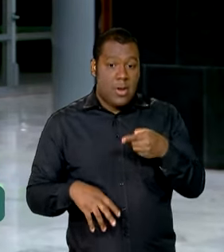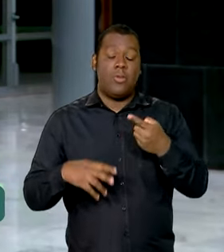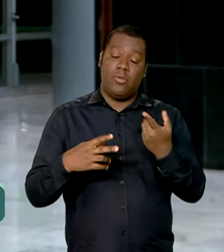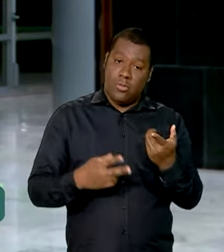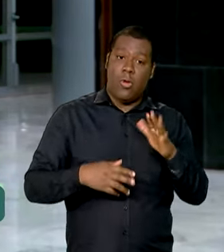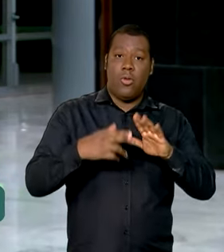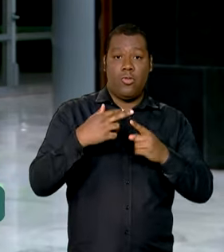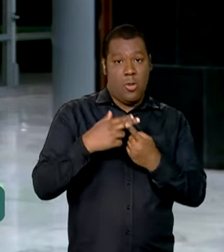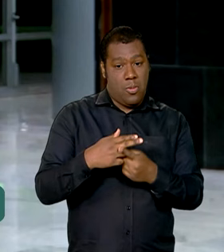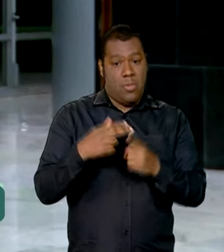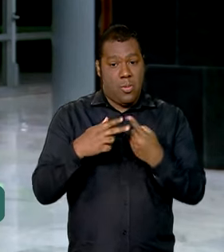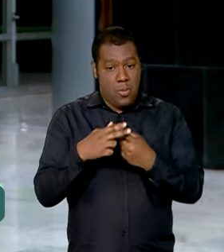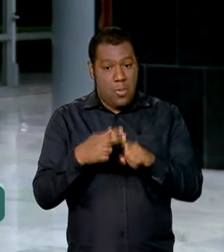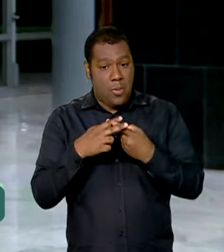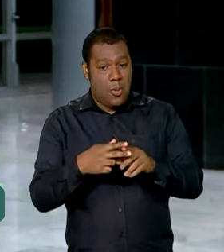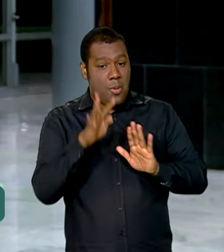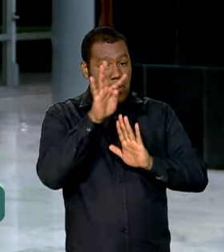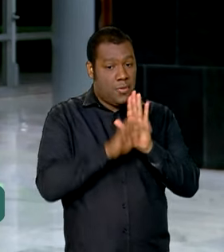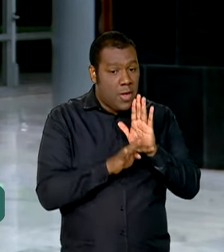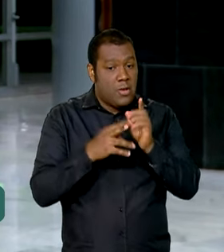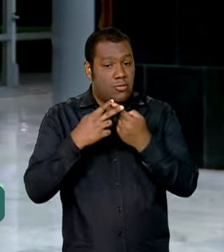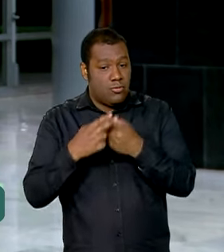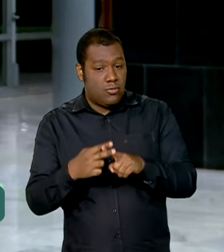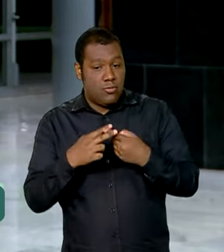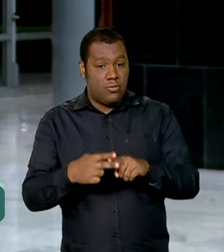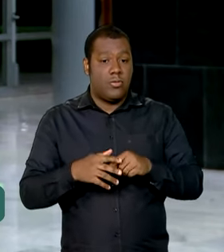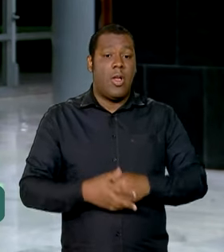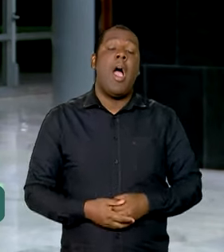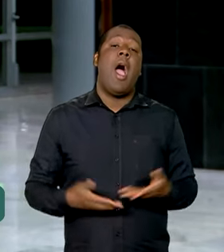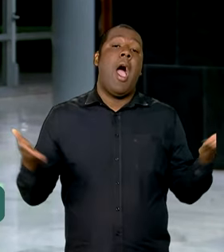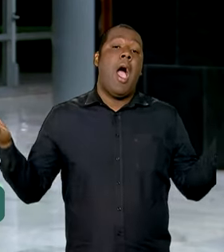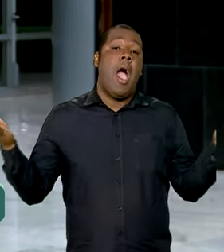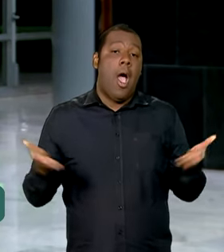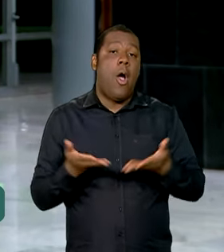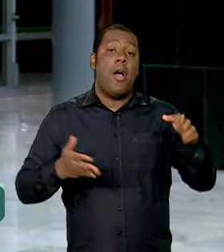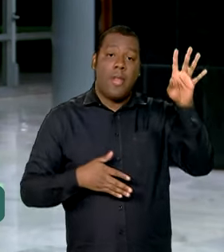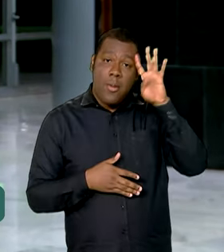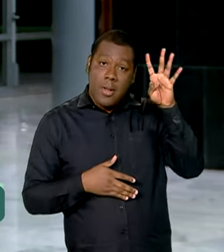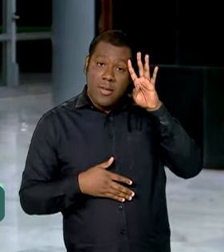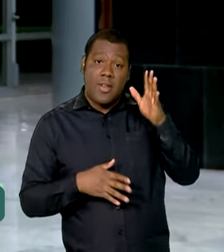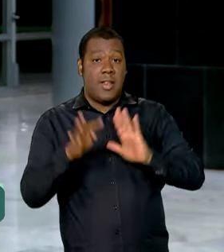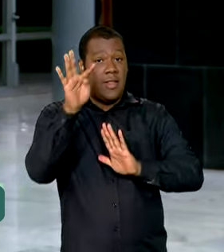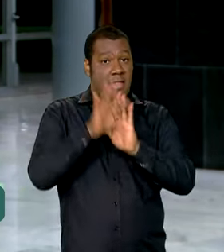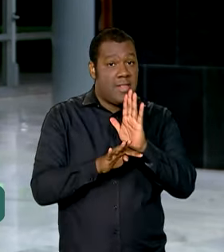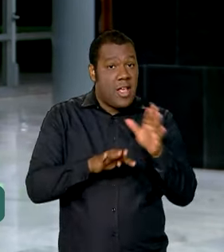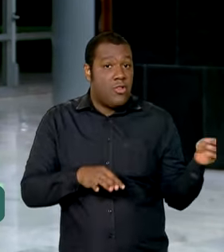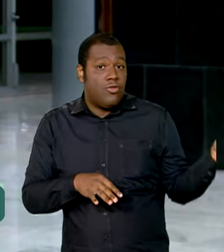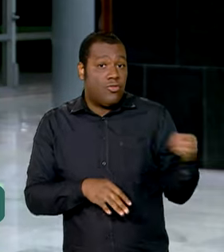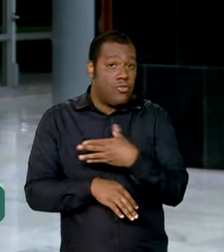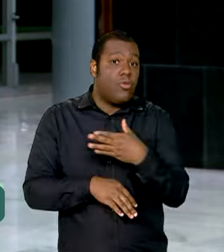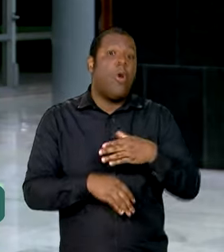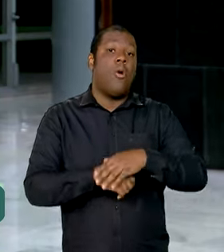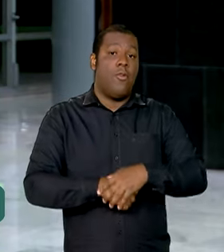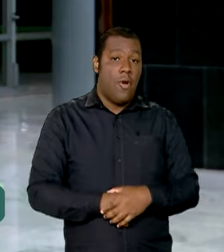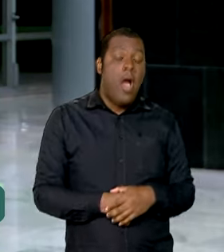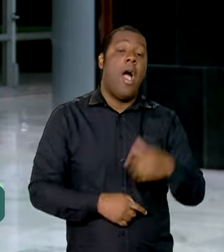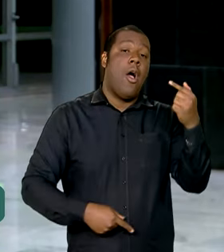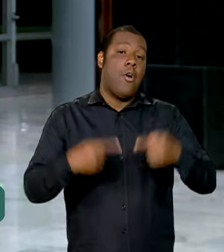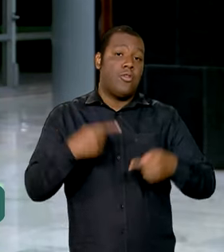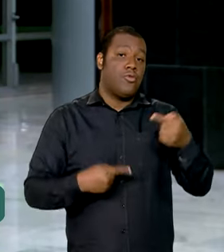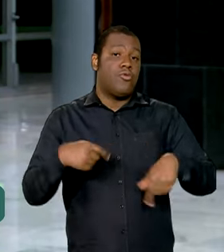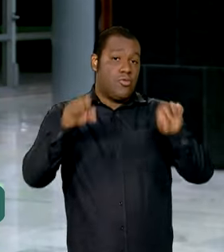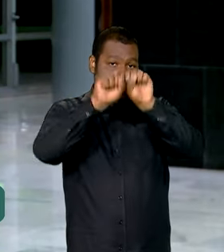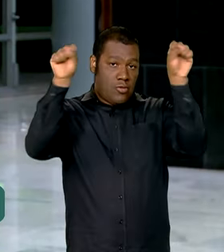por leis complementares. O texto entregue nesta quarta-feira inaugura uma nova etapa da discussão sobre o novo